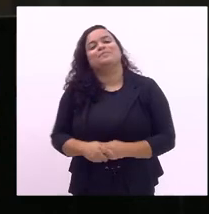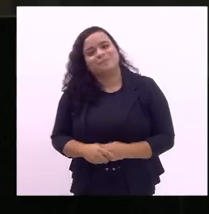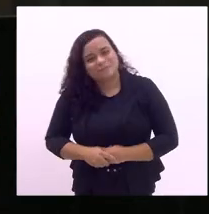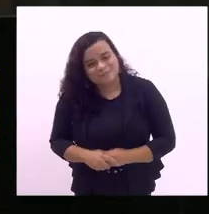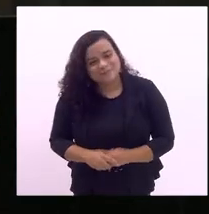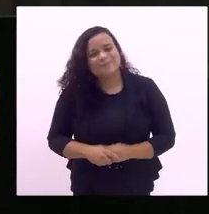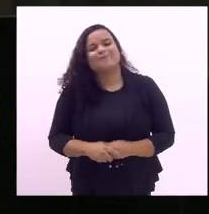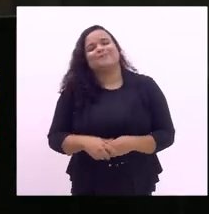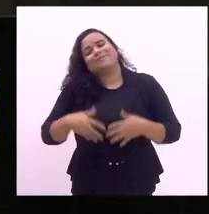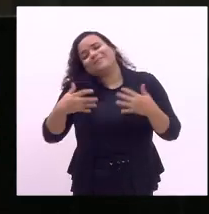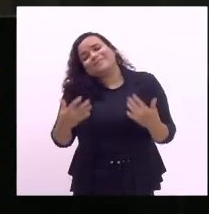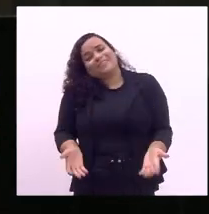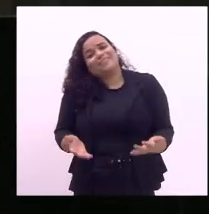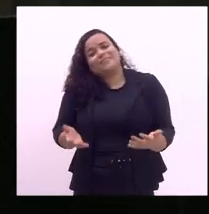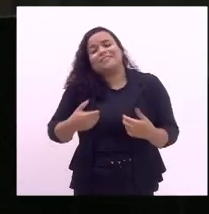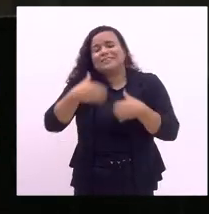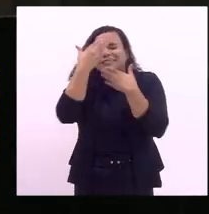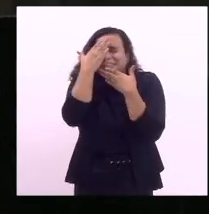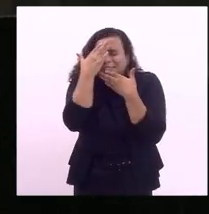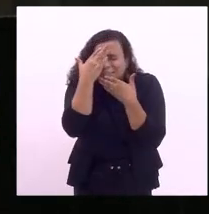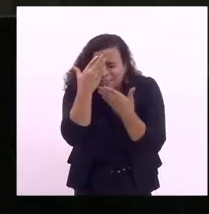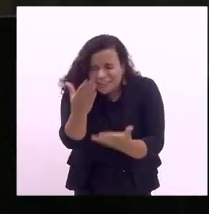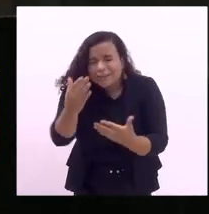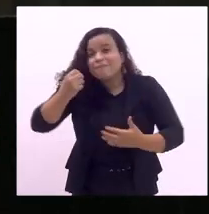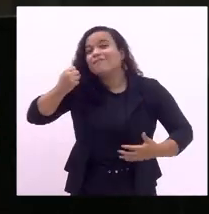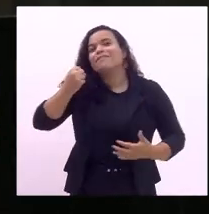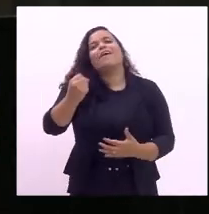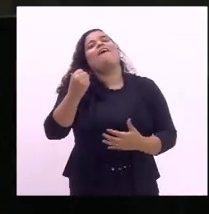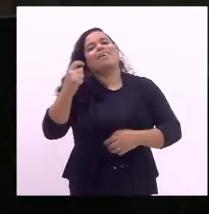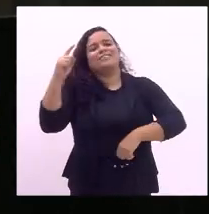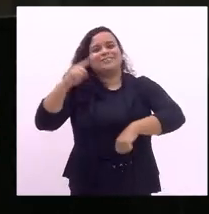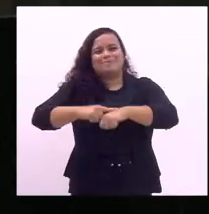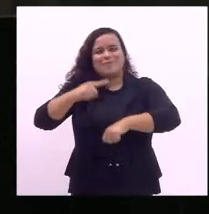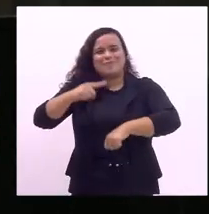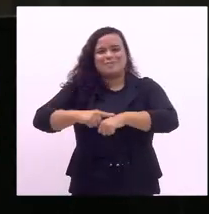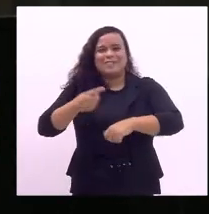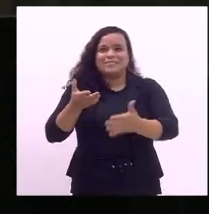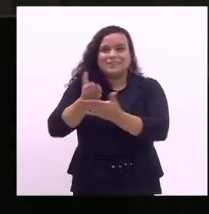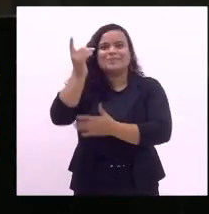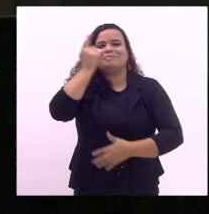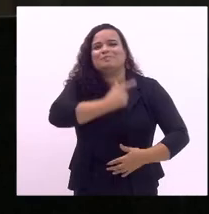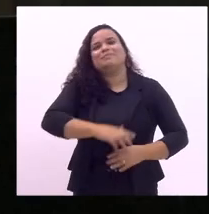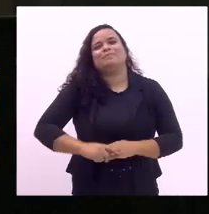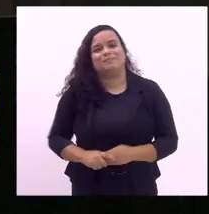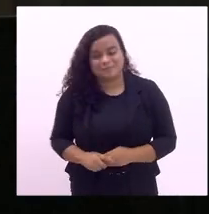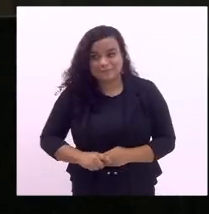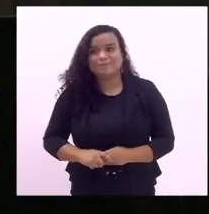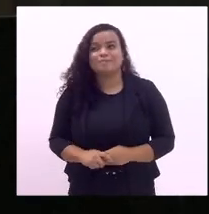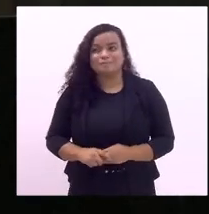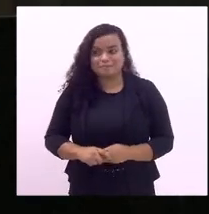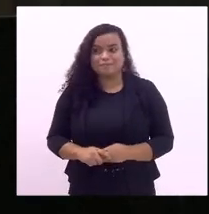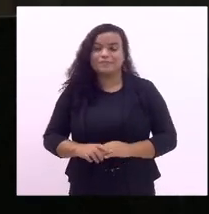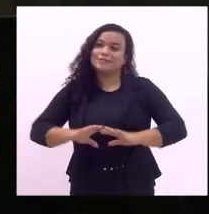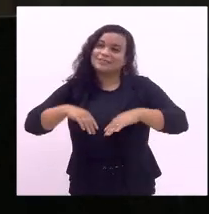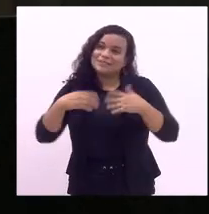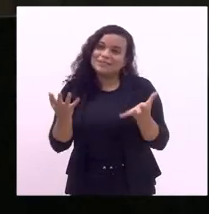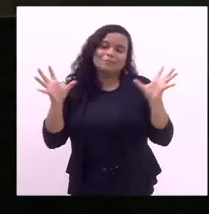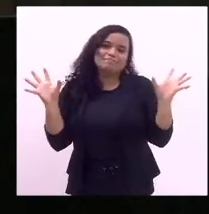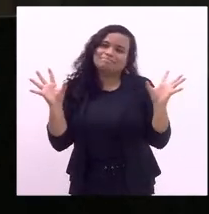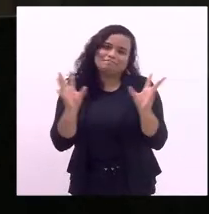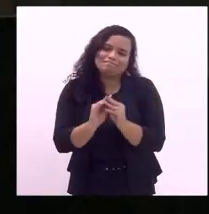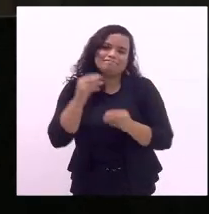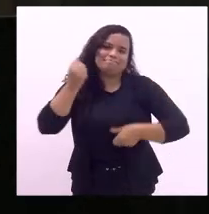Então, eu só tenho aqui a agradecer esse momento de aprovação. Eram essas, então, as